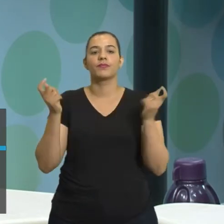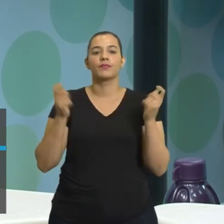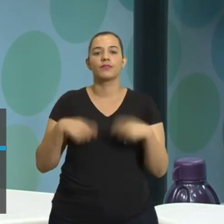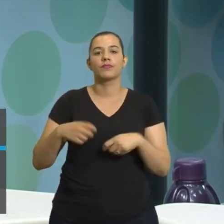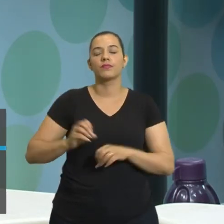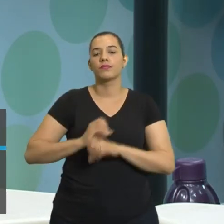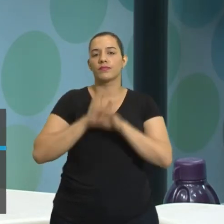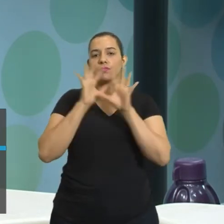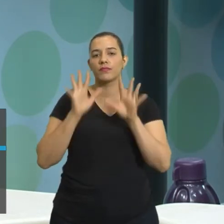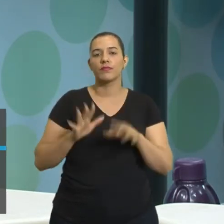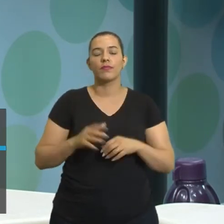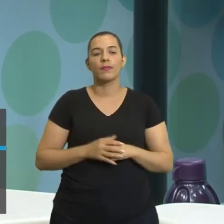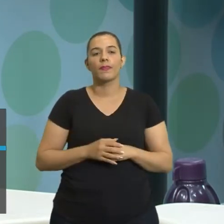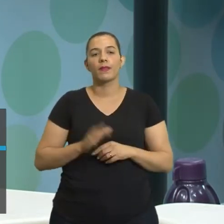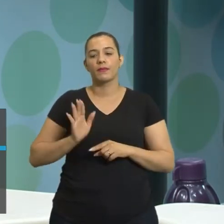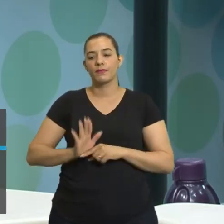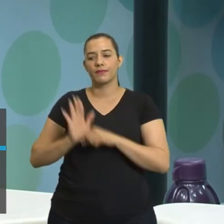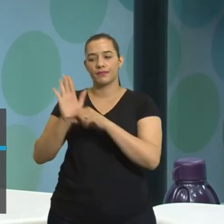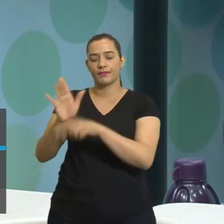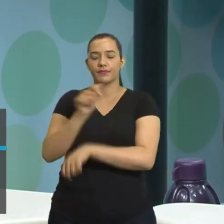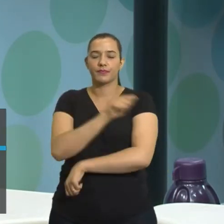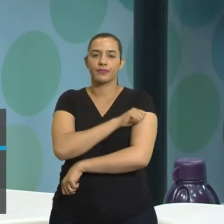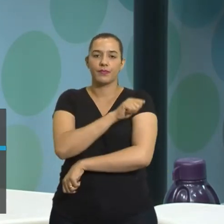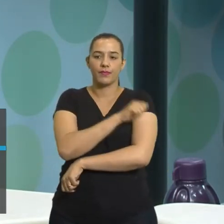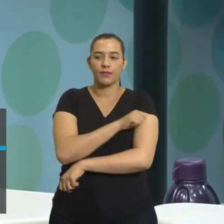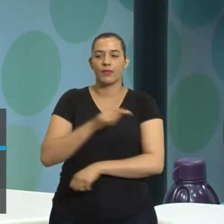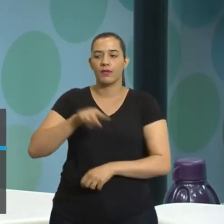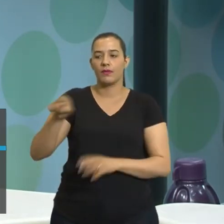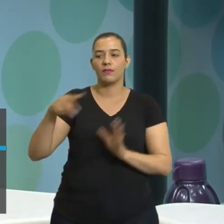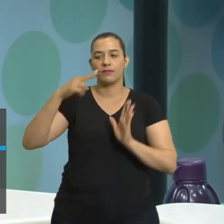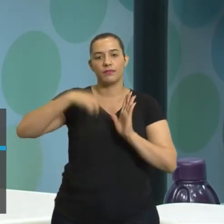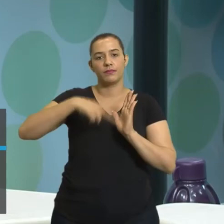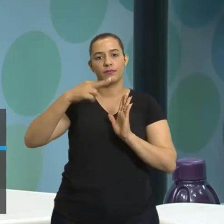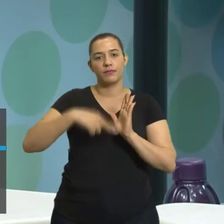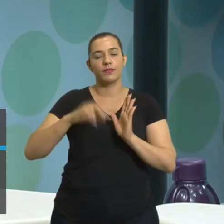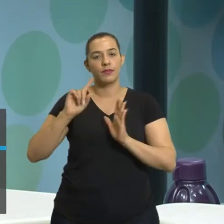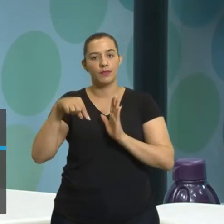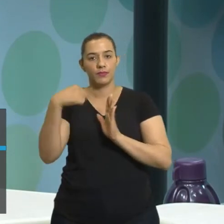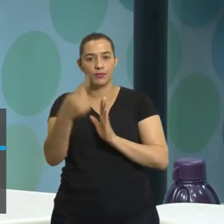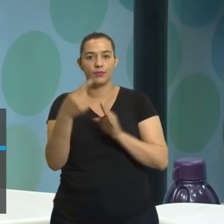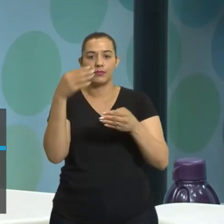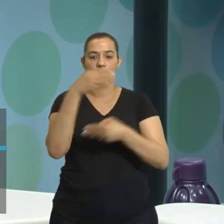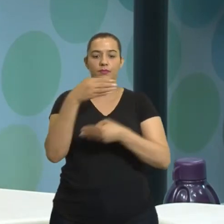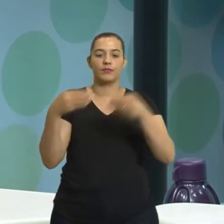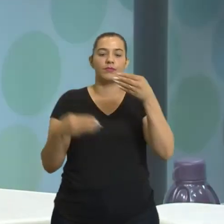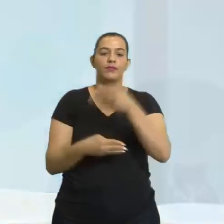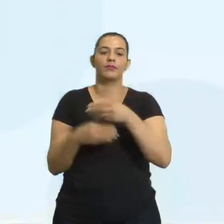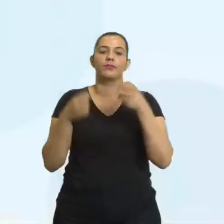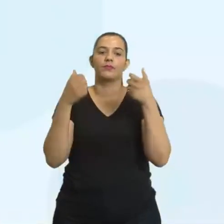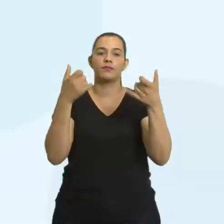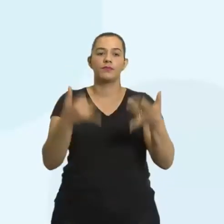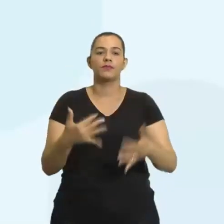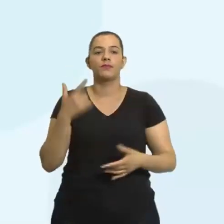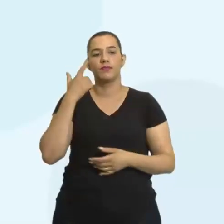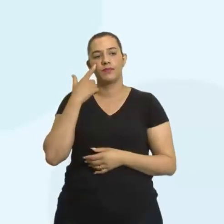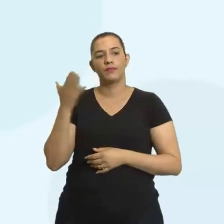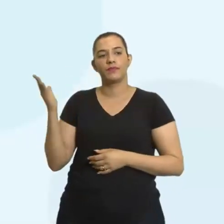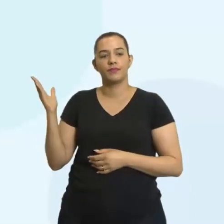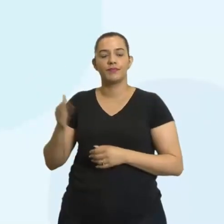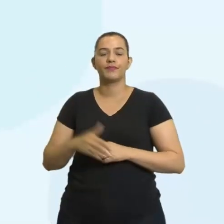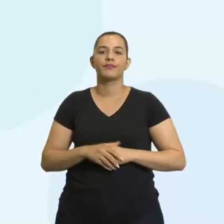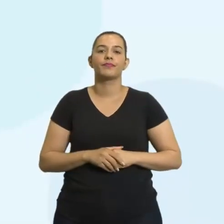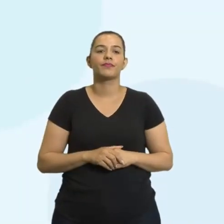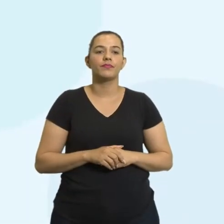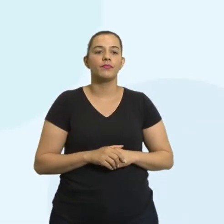para ajudar, auxiliar os estudantes na leitura. Como o próximo slide, nós trazemos a definição de fábula, pode colocar na